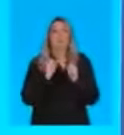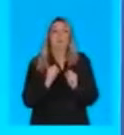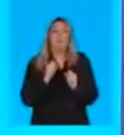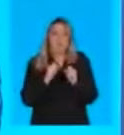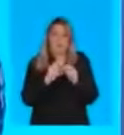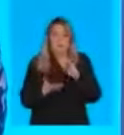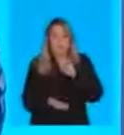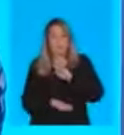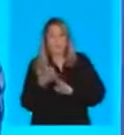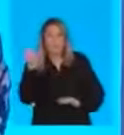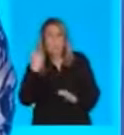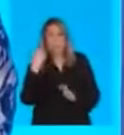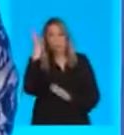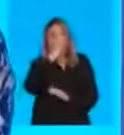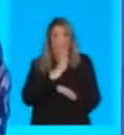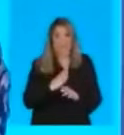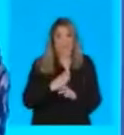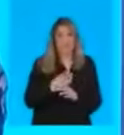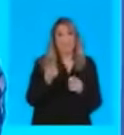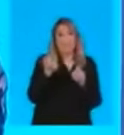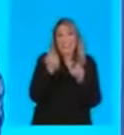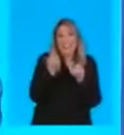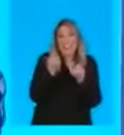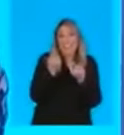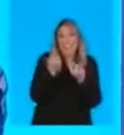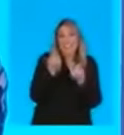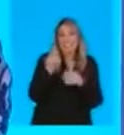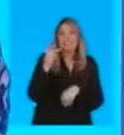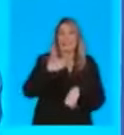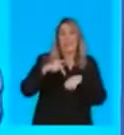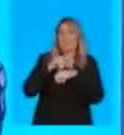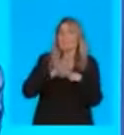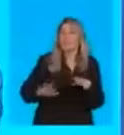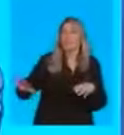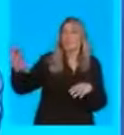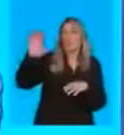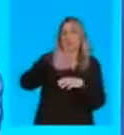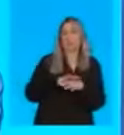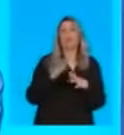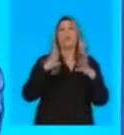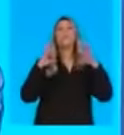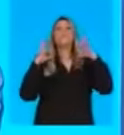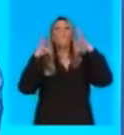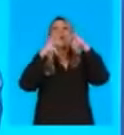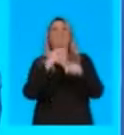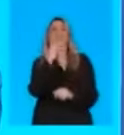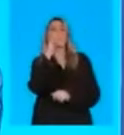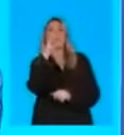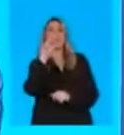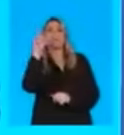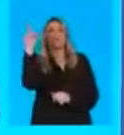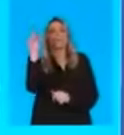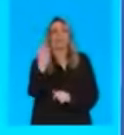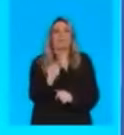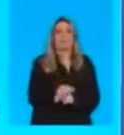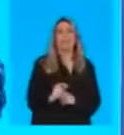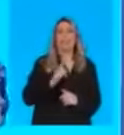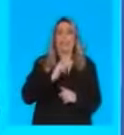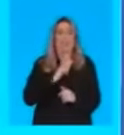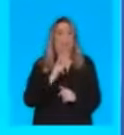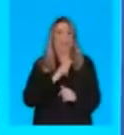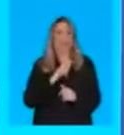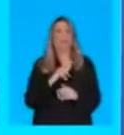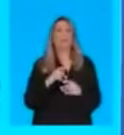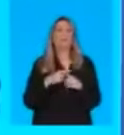Brasil da crise capitalista internacional o mundo inteiro teve redução do seu PIB da sua atividade econômica no entanto o